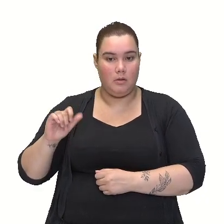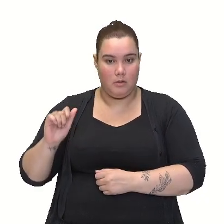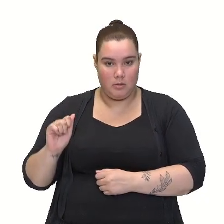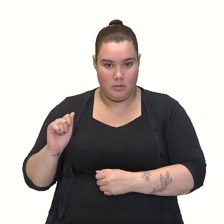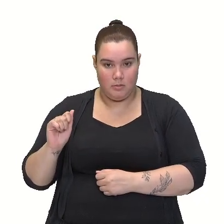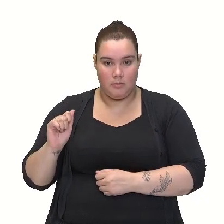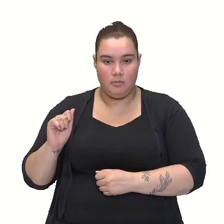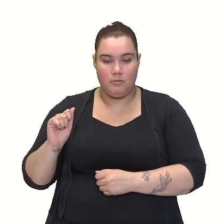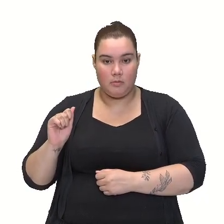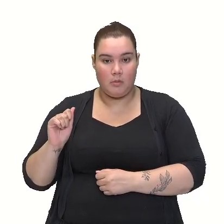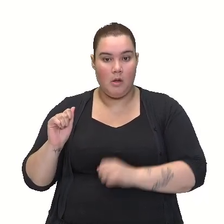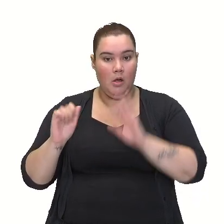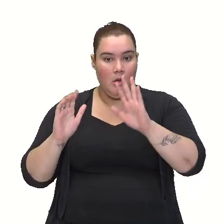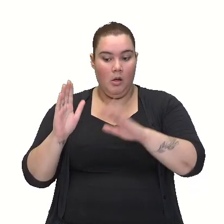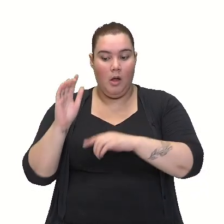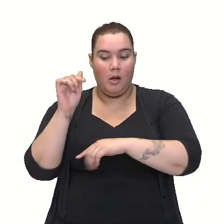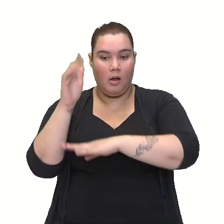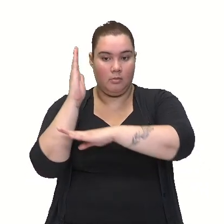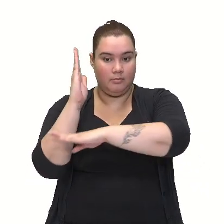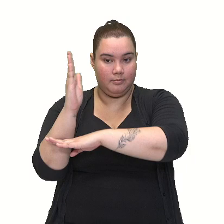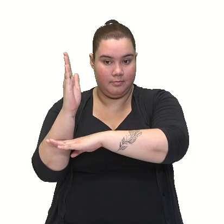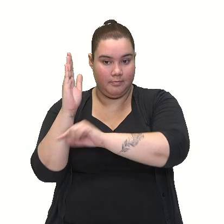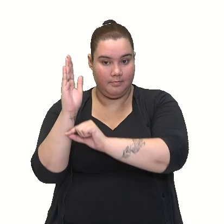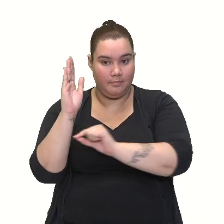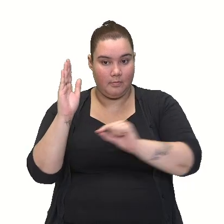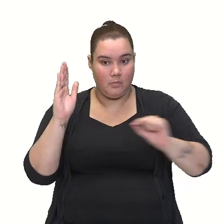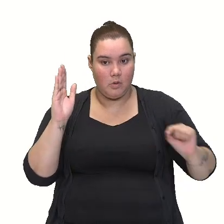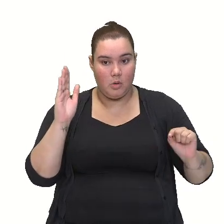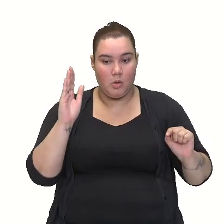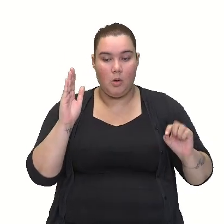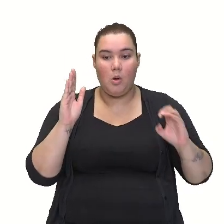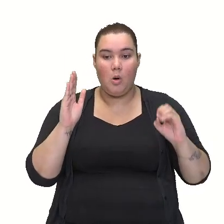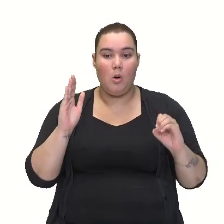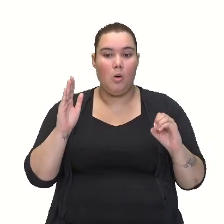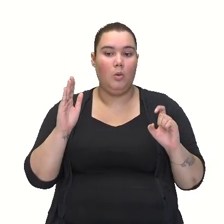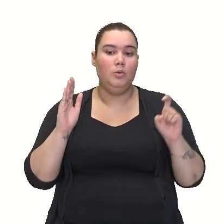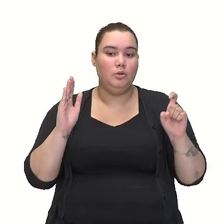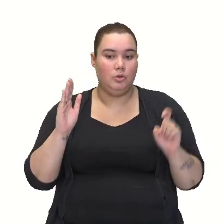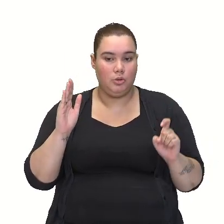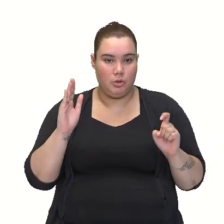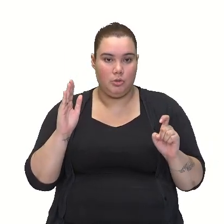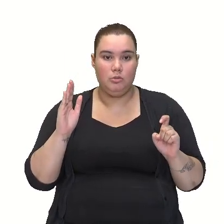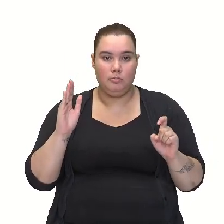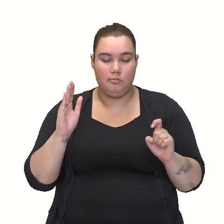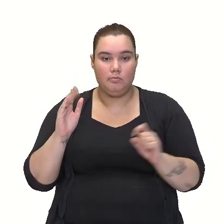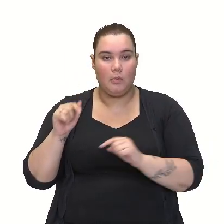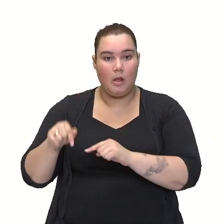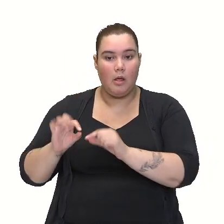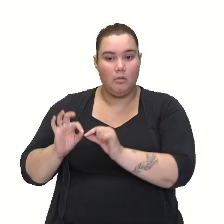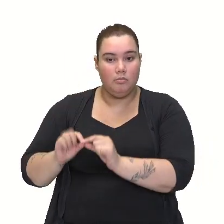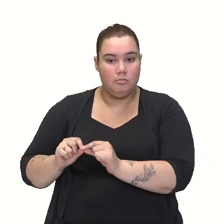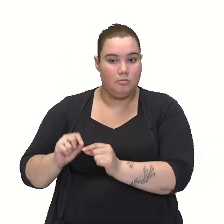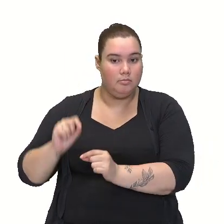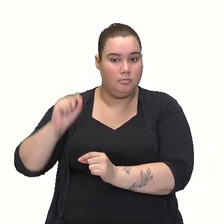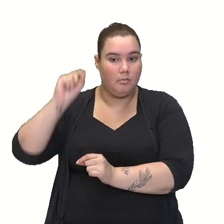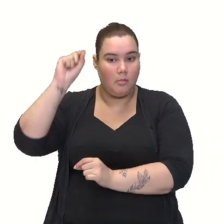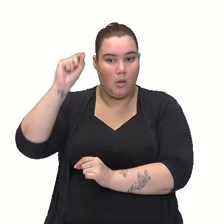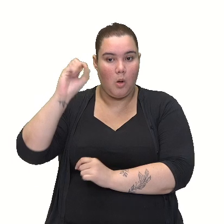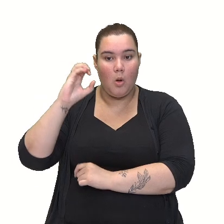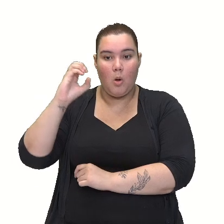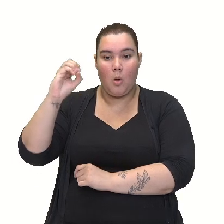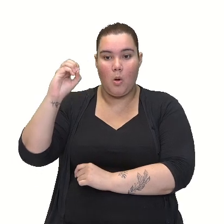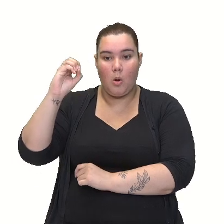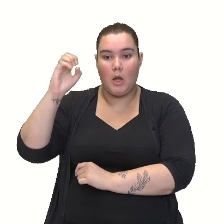conhecida como eixo OX e a ordenada é conhecida como eixo